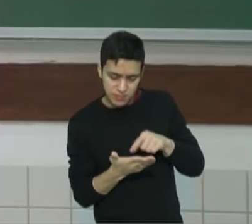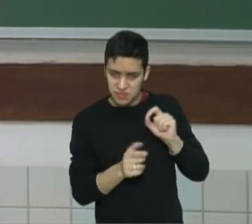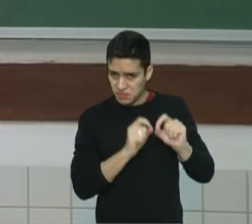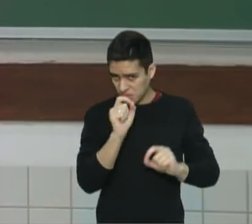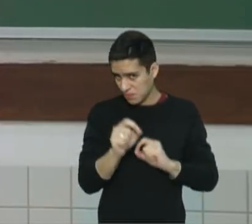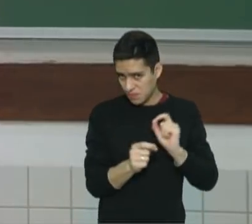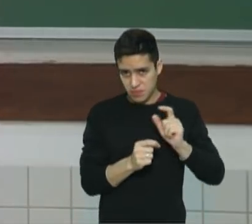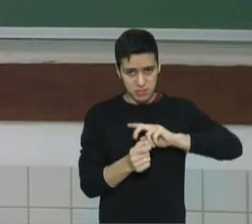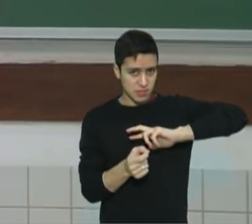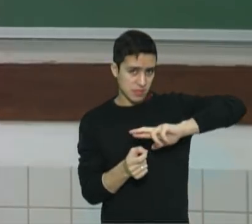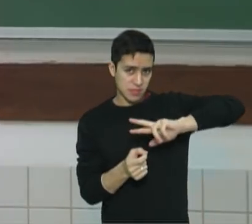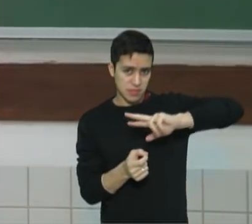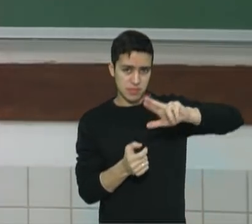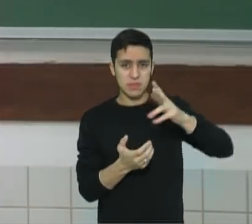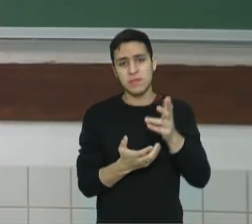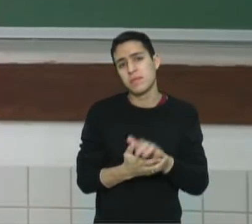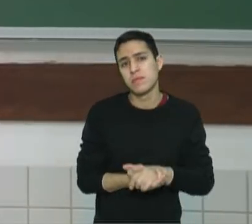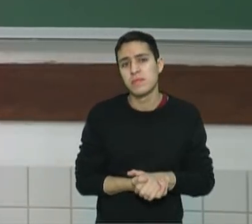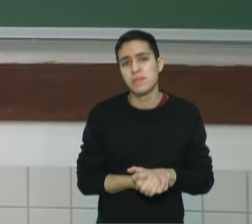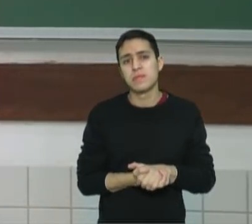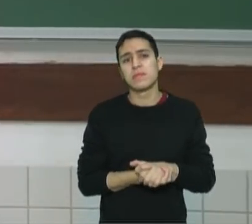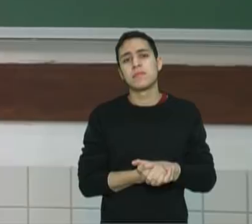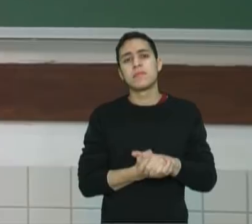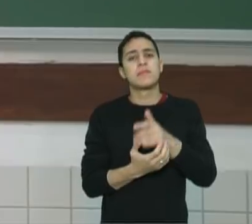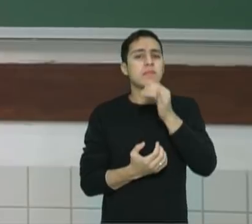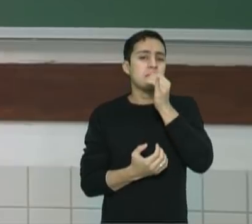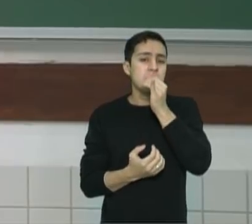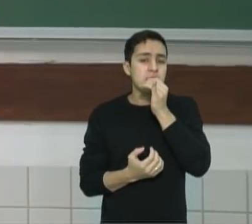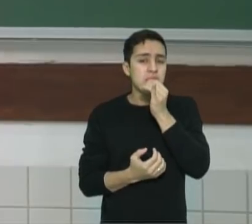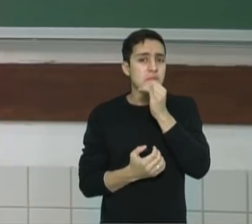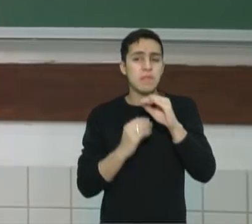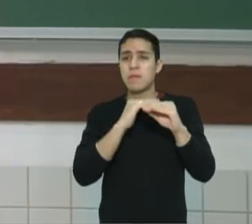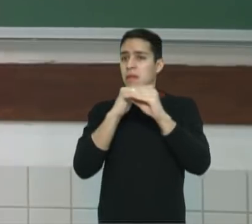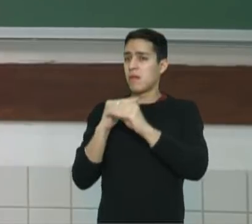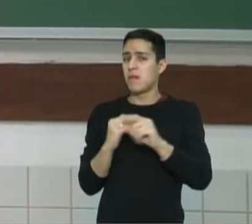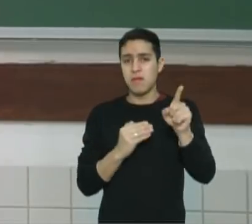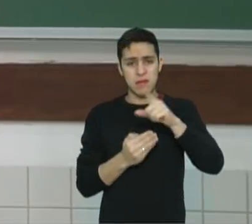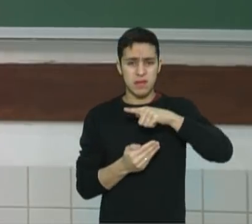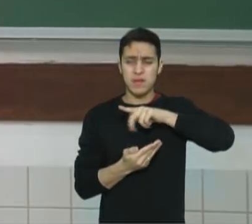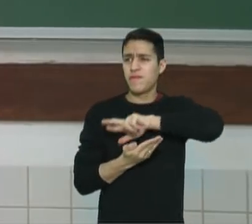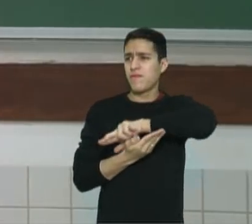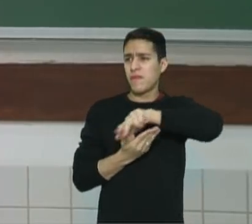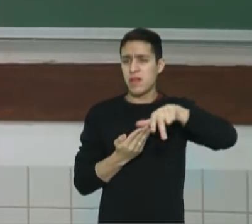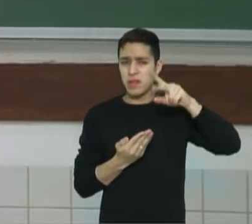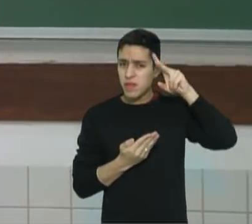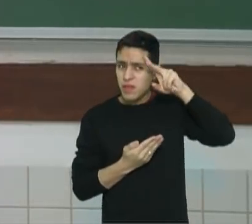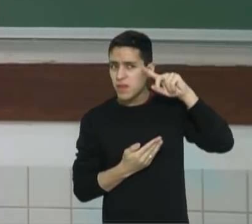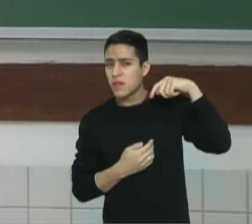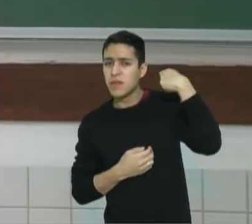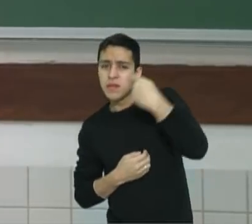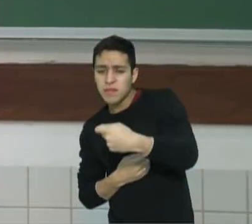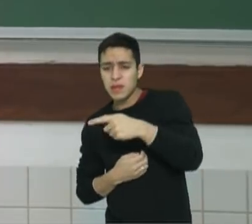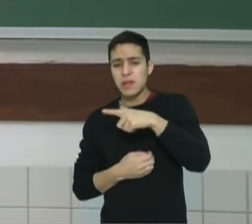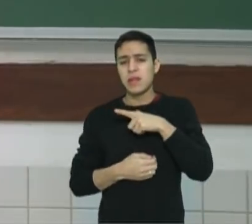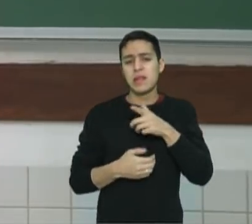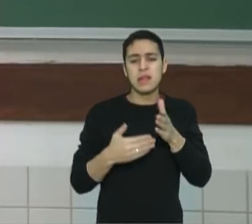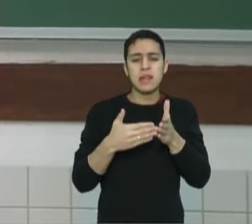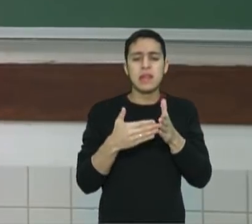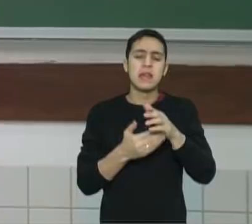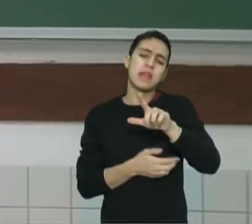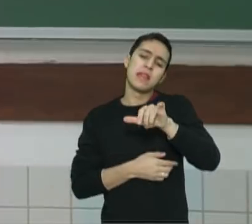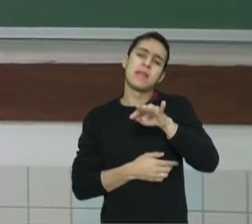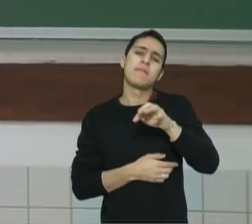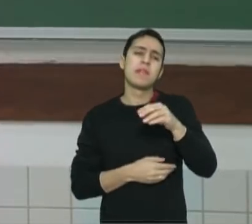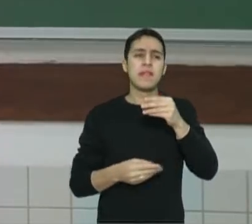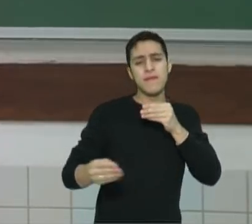ainda não é muito, digamos, única, nós temos várias versões, que fala muito que limite é algo